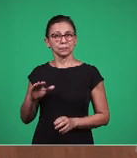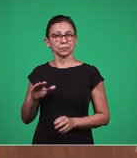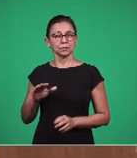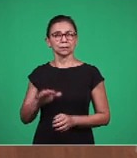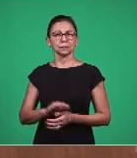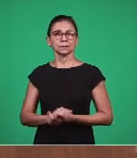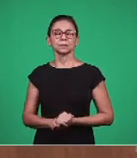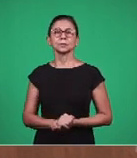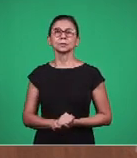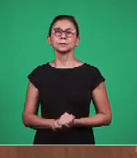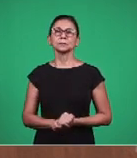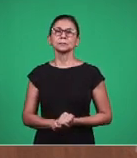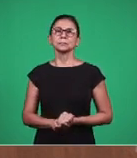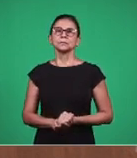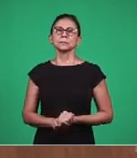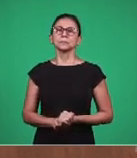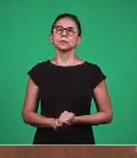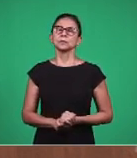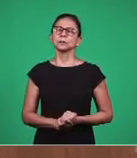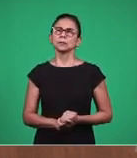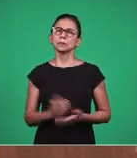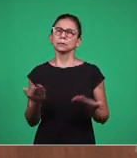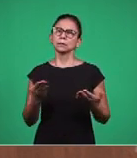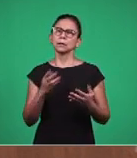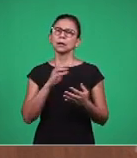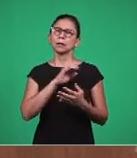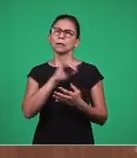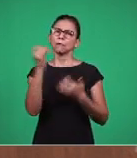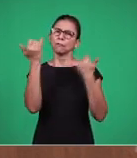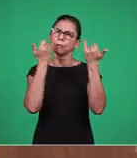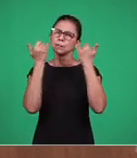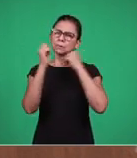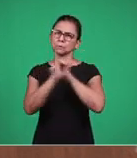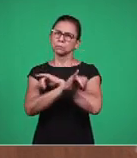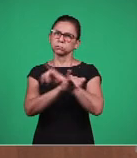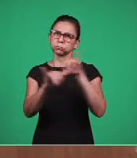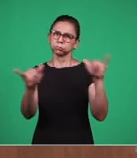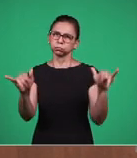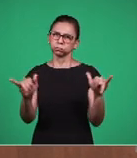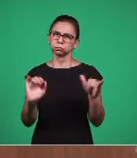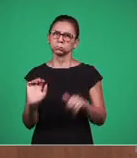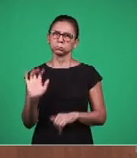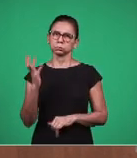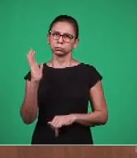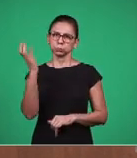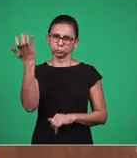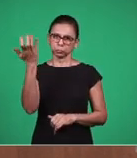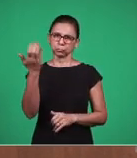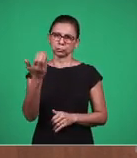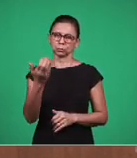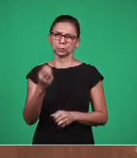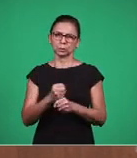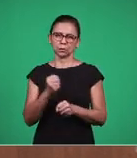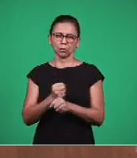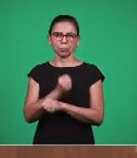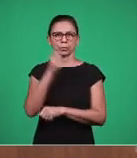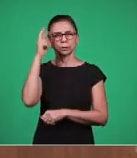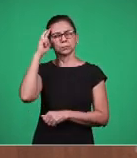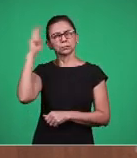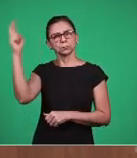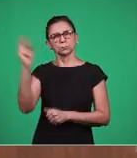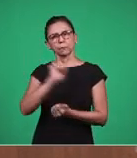transmitir aos irmãos algumas informações daquilo que tem ocorrido na obra do Senhor em